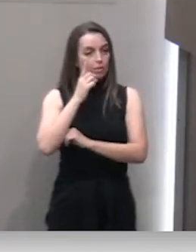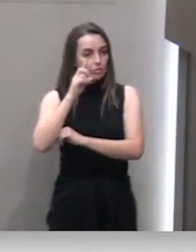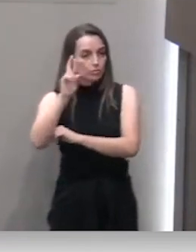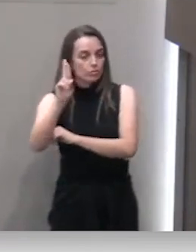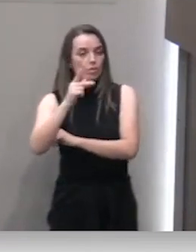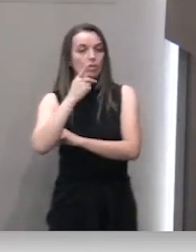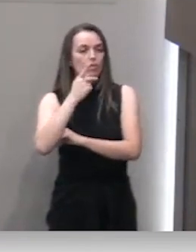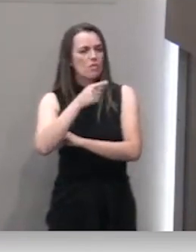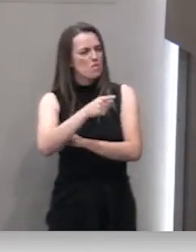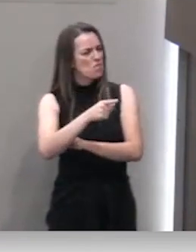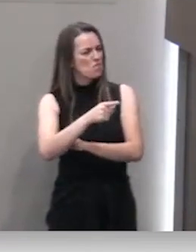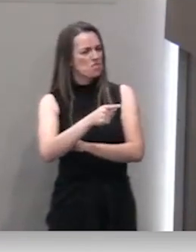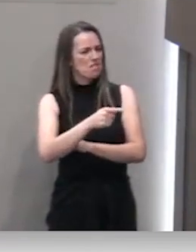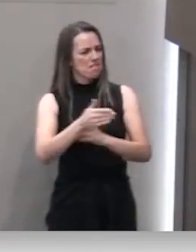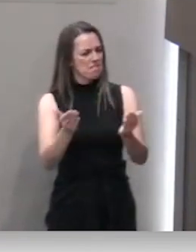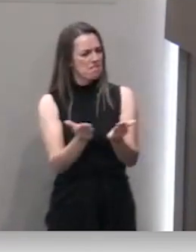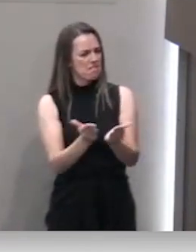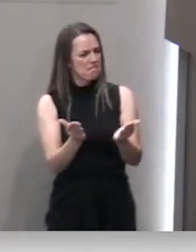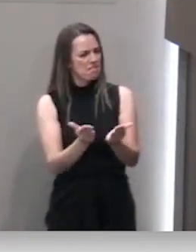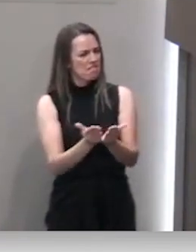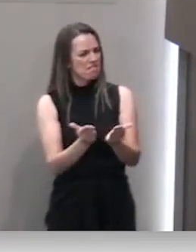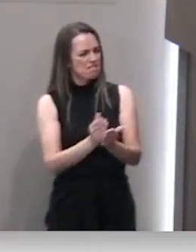muito cristãos.